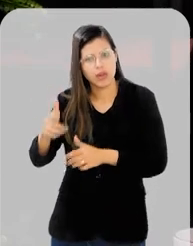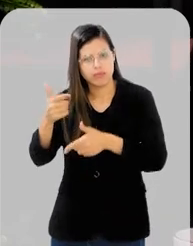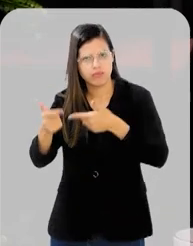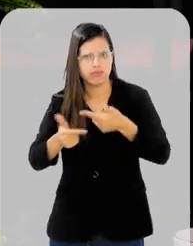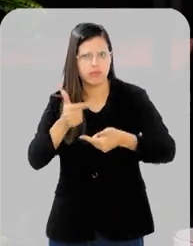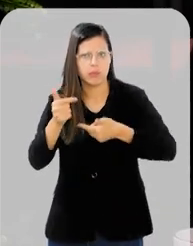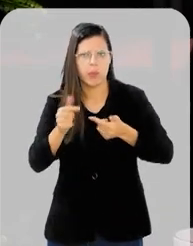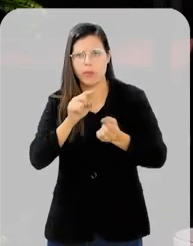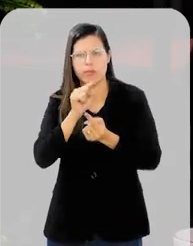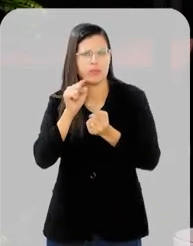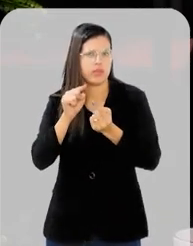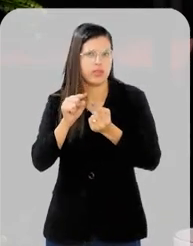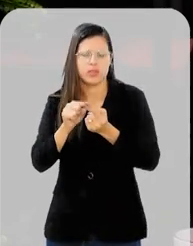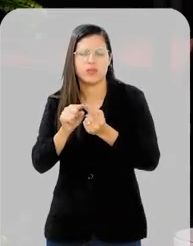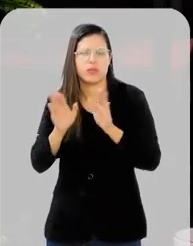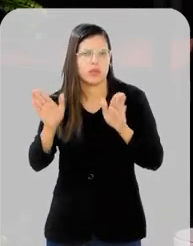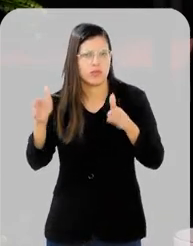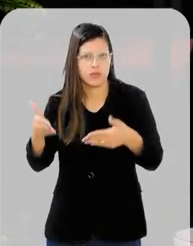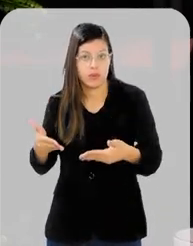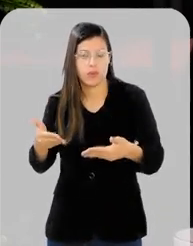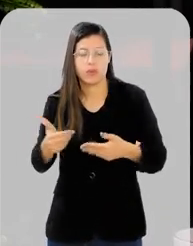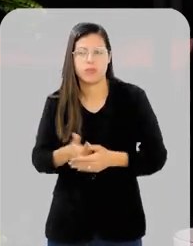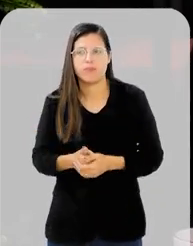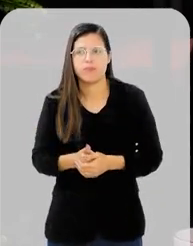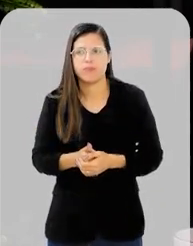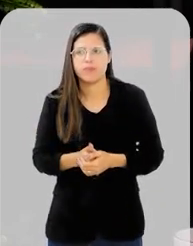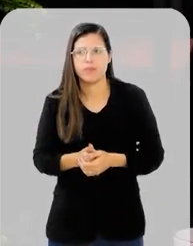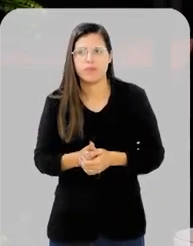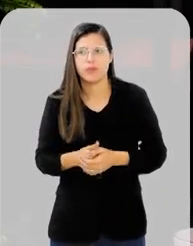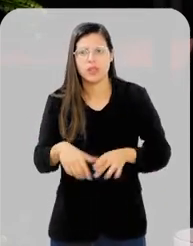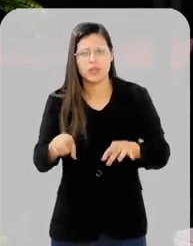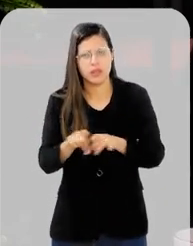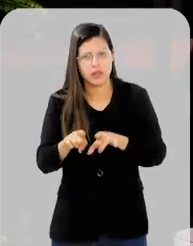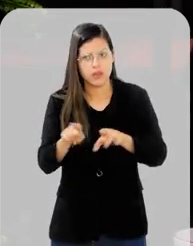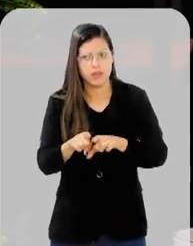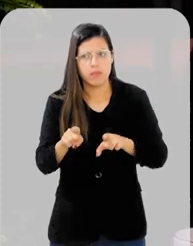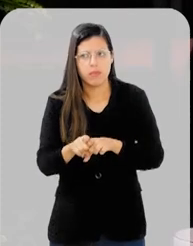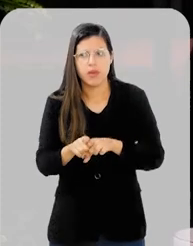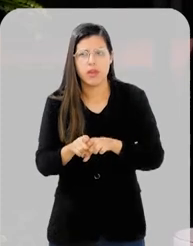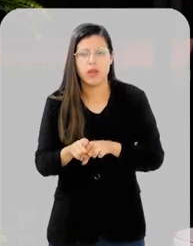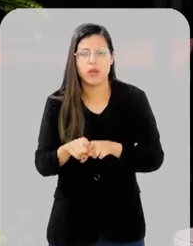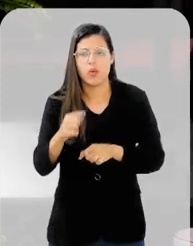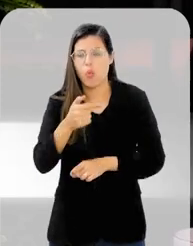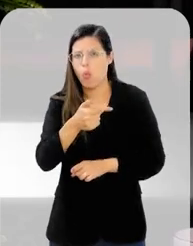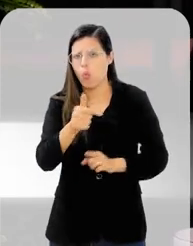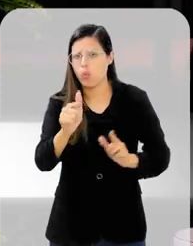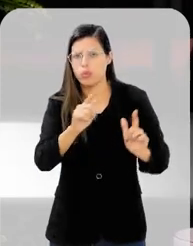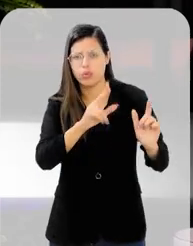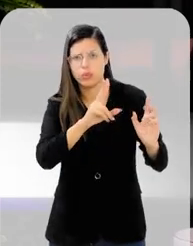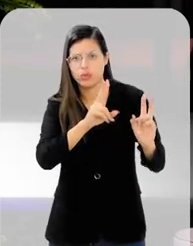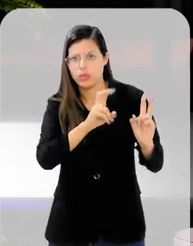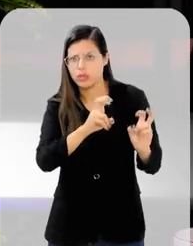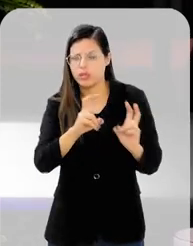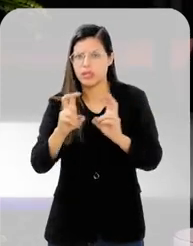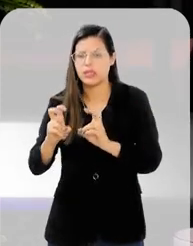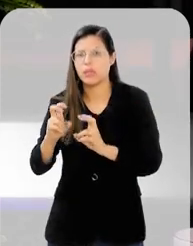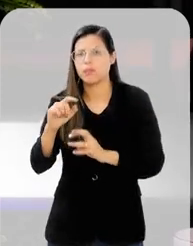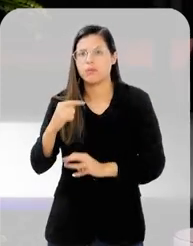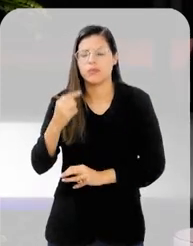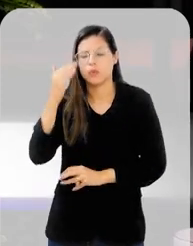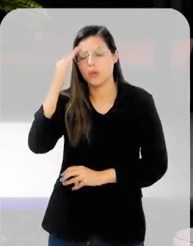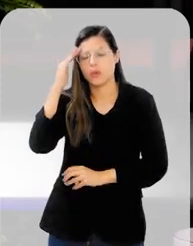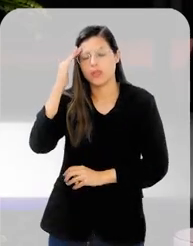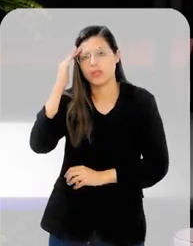essa causa já era uma uma bandeira muito importante e além de todos as bandeiras que nós eh já e